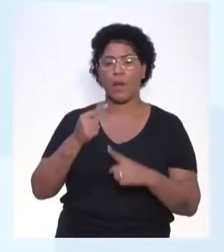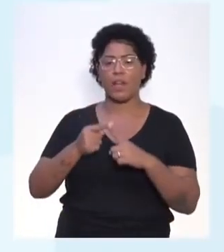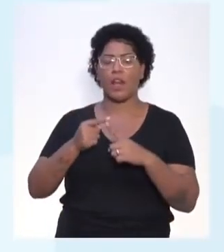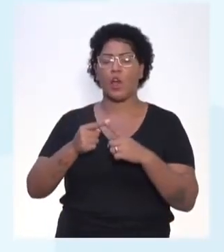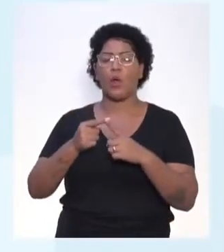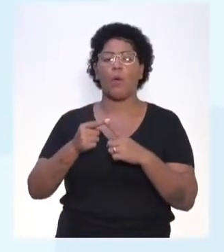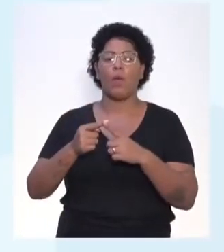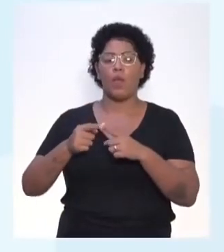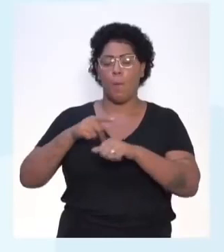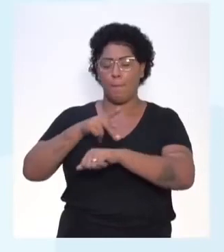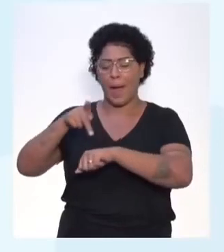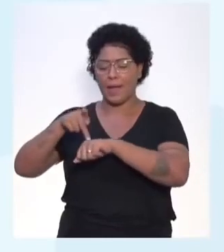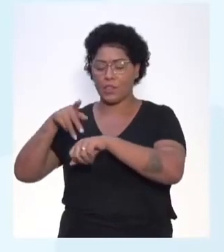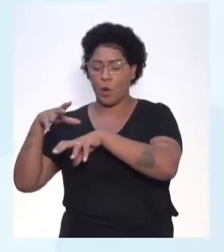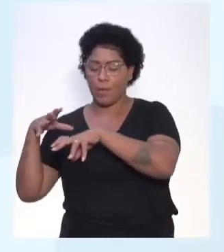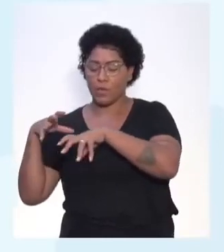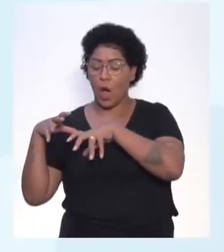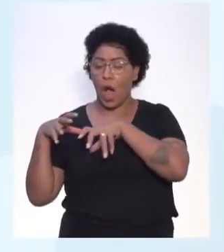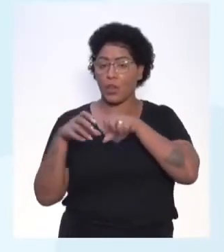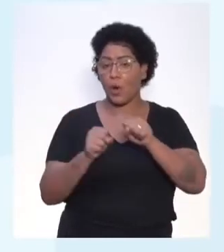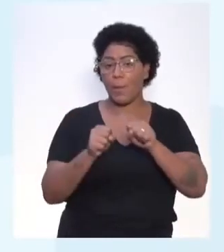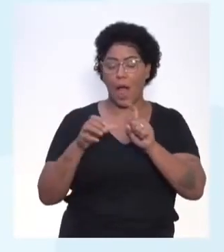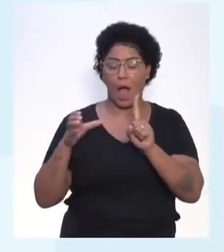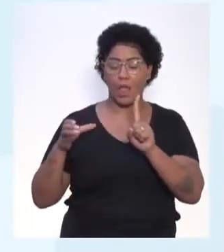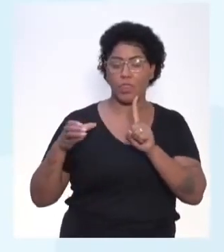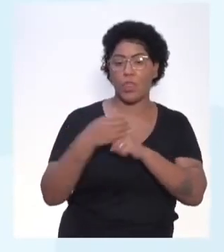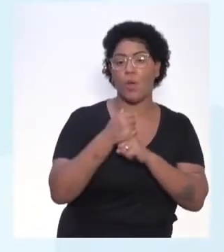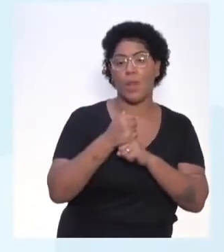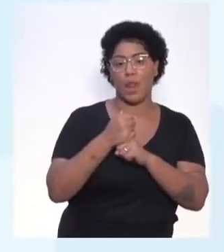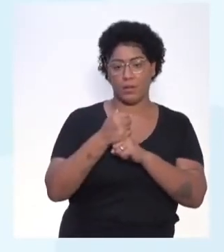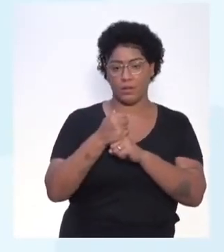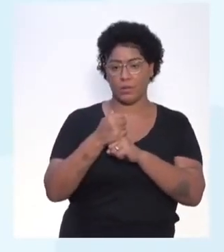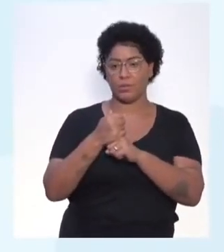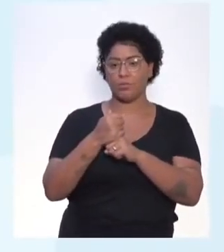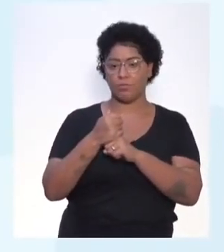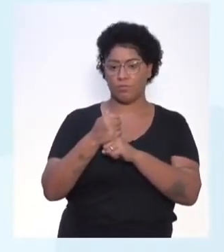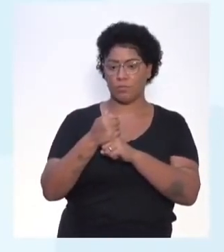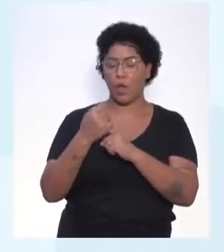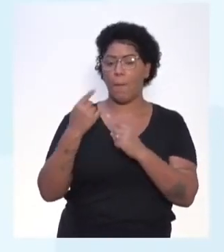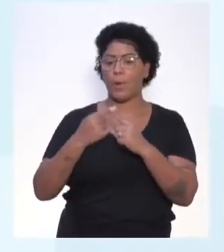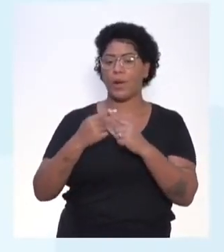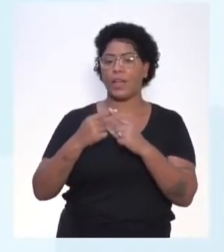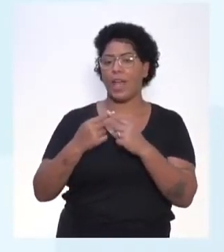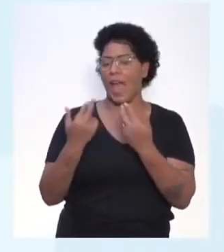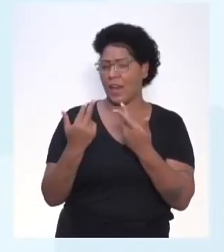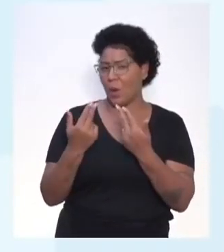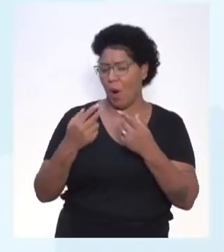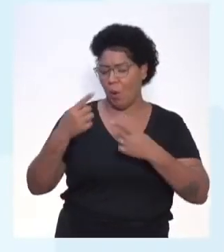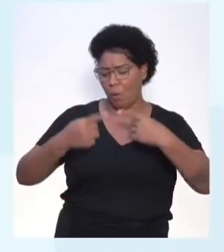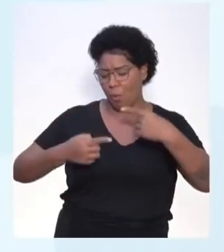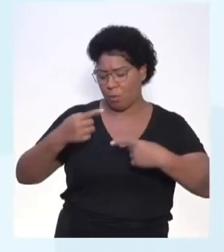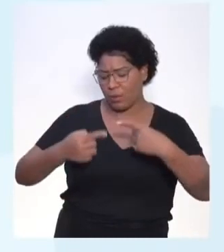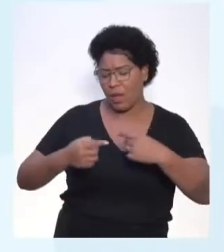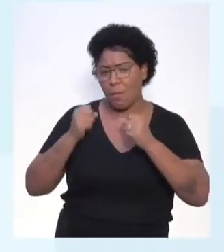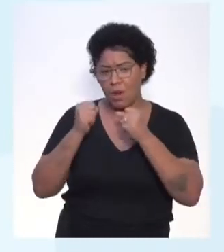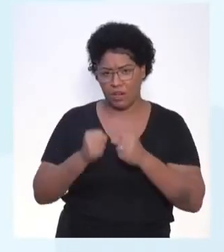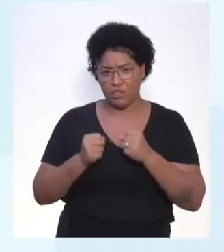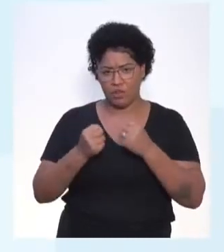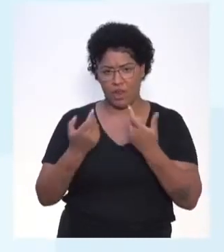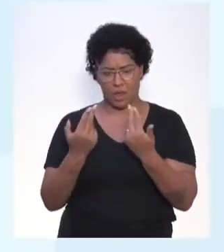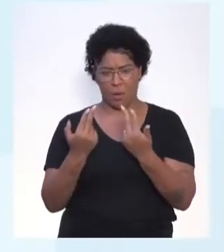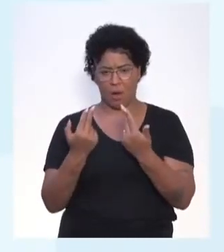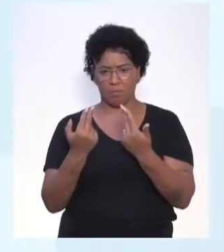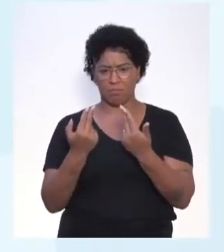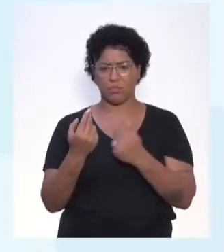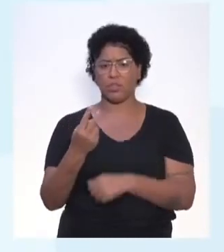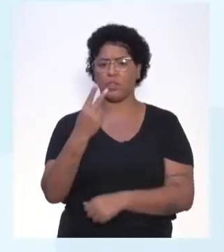territoriais? Pensem na questão de povos diferentes estarem submetidos a um mesmo poder político, a uma mesma força. Certo?